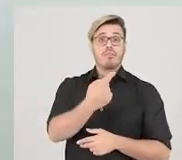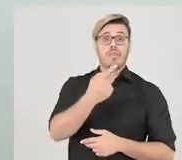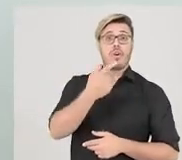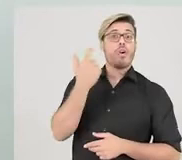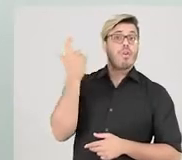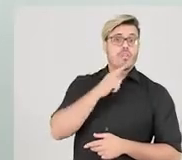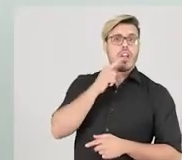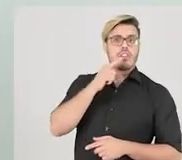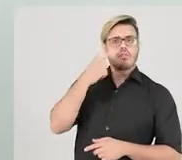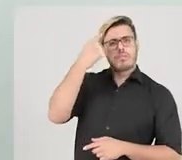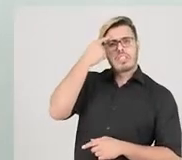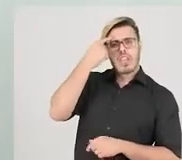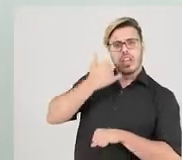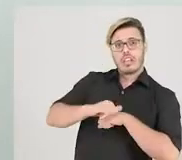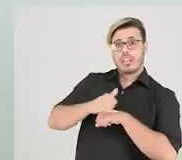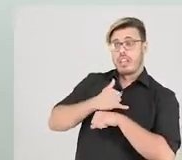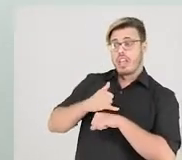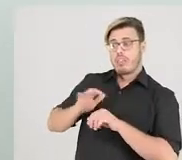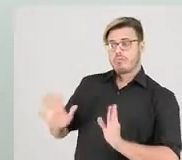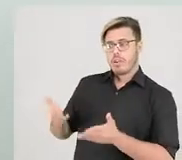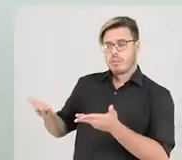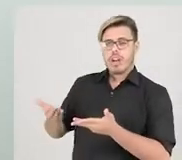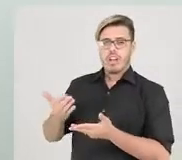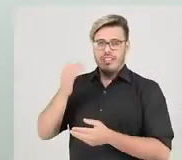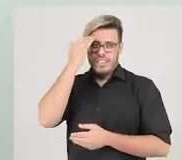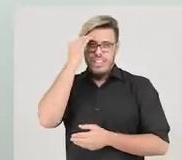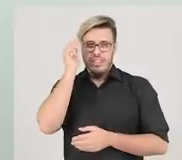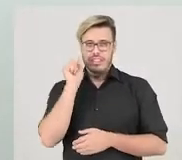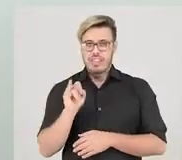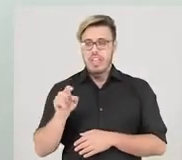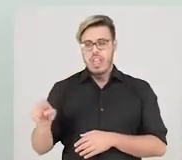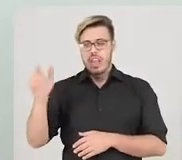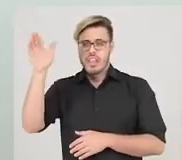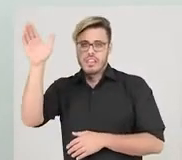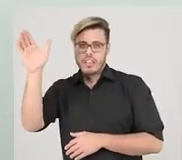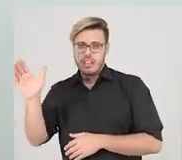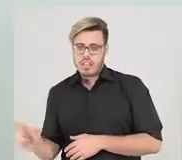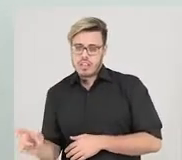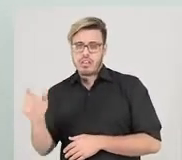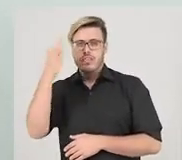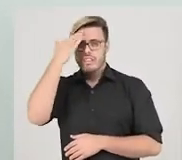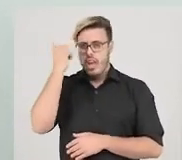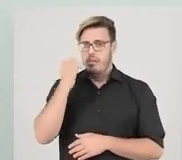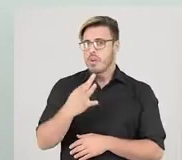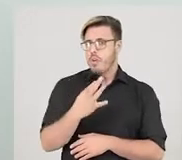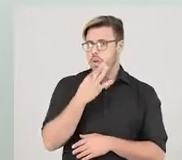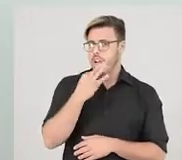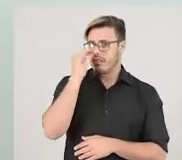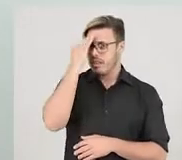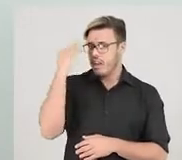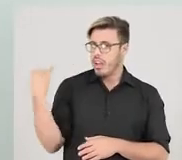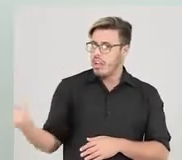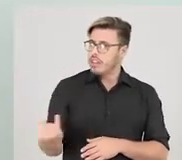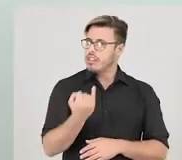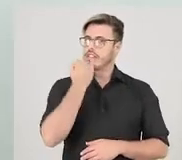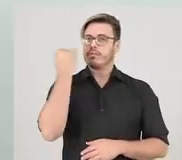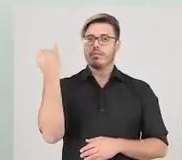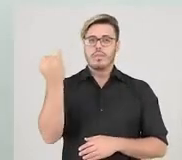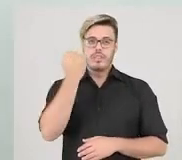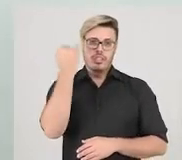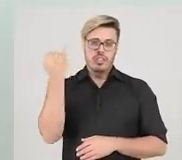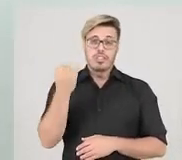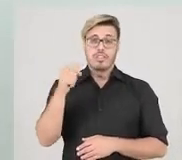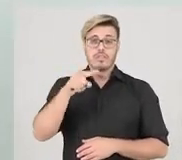que você coletar no relatório inicial servem de base e subsídio para você pensar no seu roteiro de